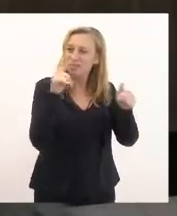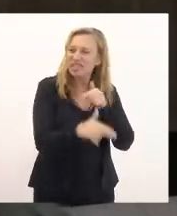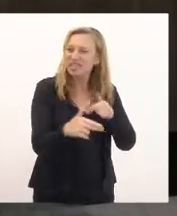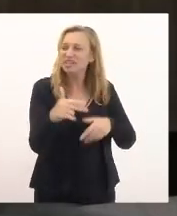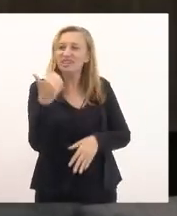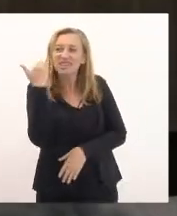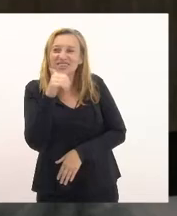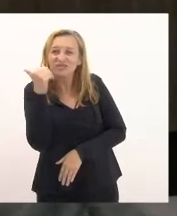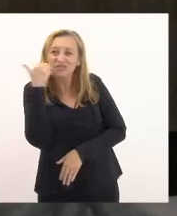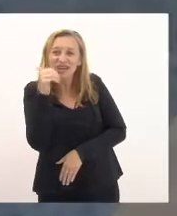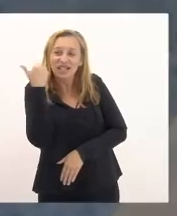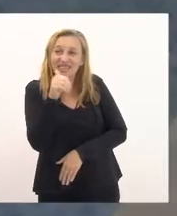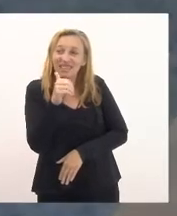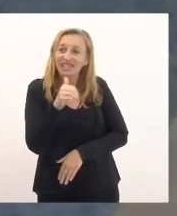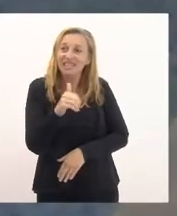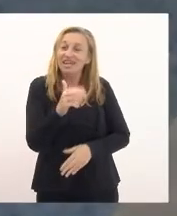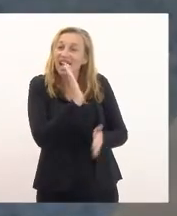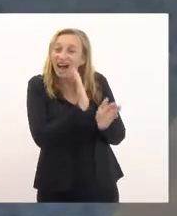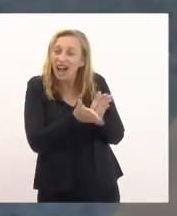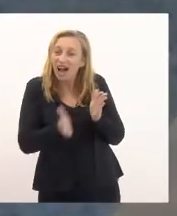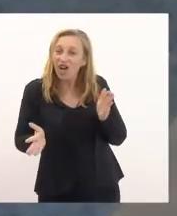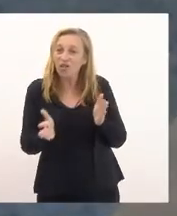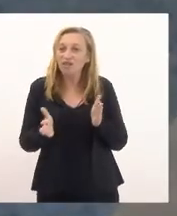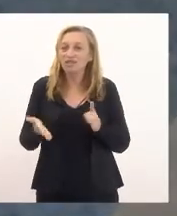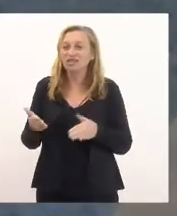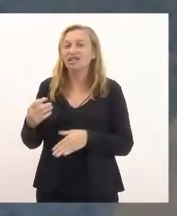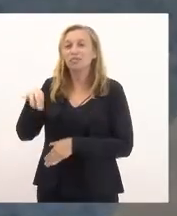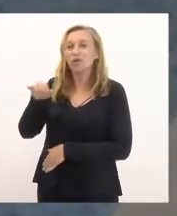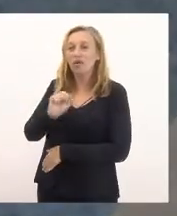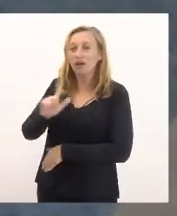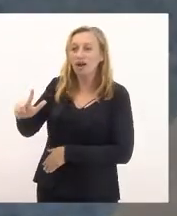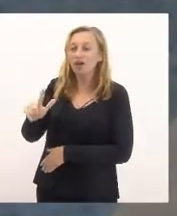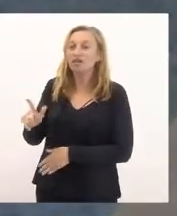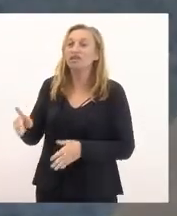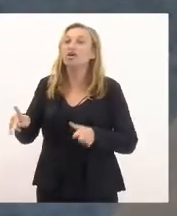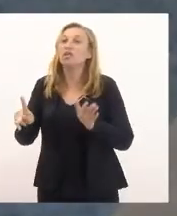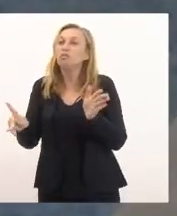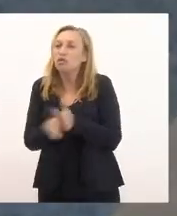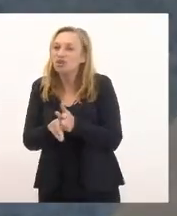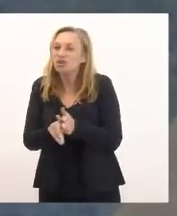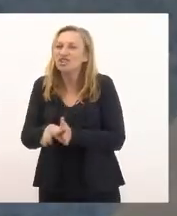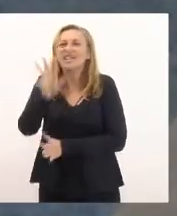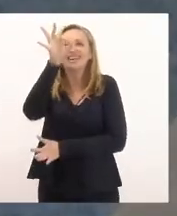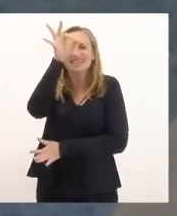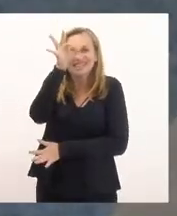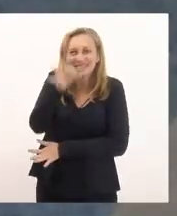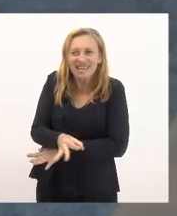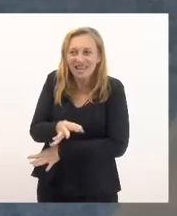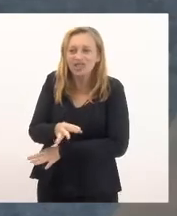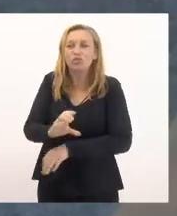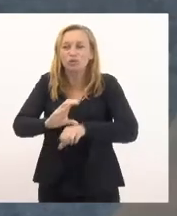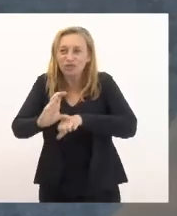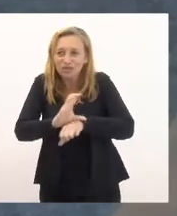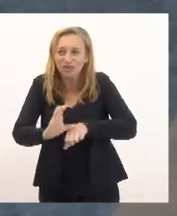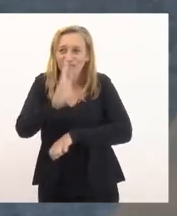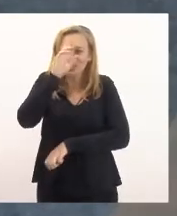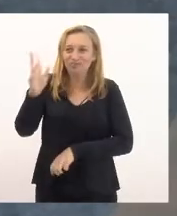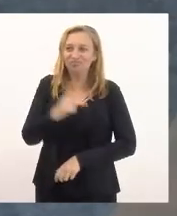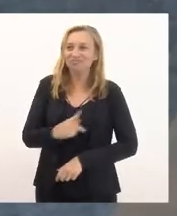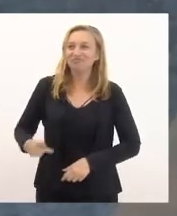vergonha, restaurando a ordem e a moral. Portanto, o projeto é absolutamente constitucional, presidente.